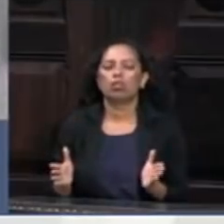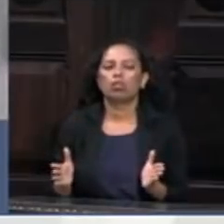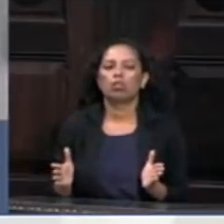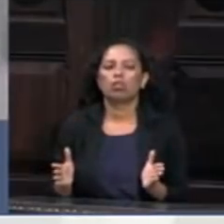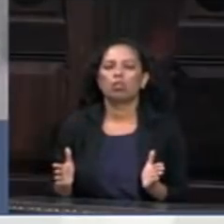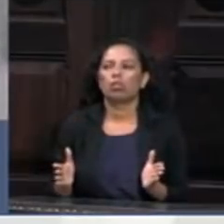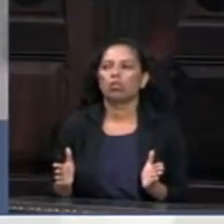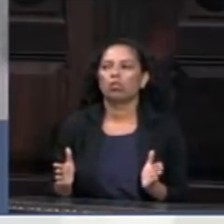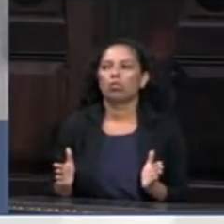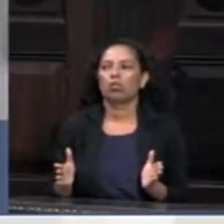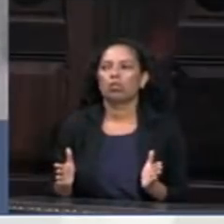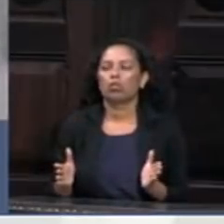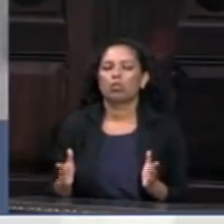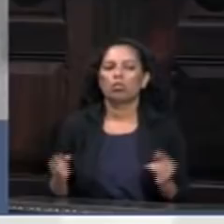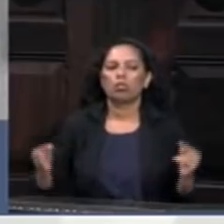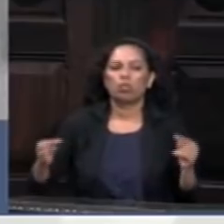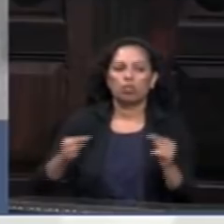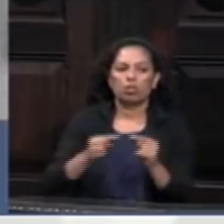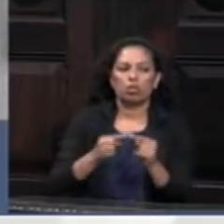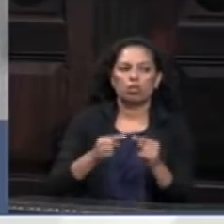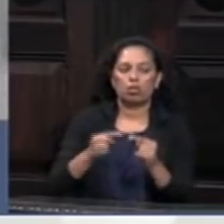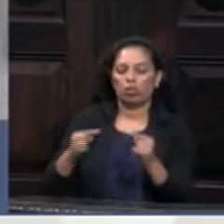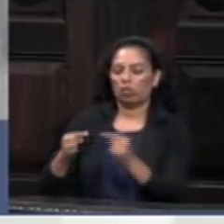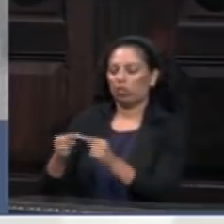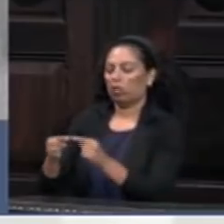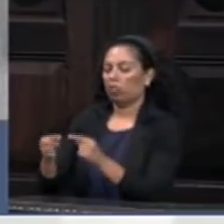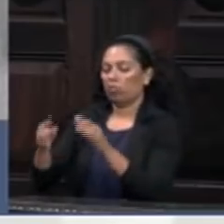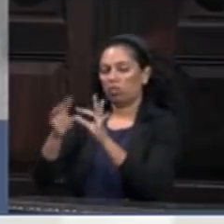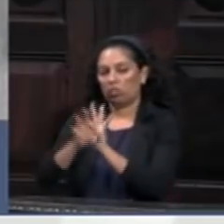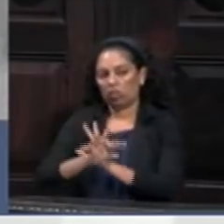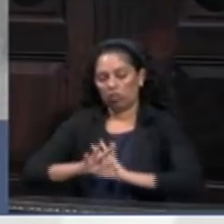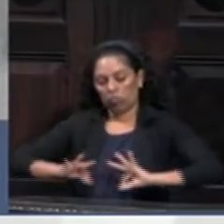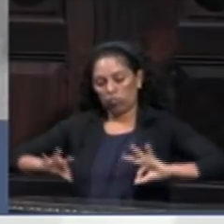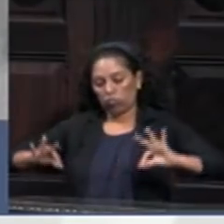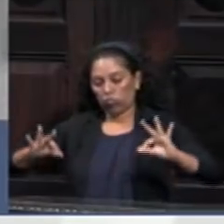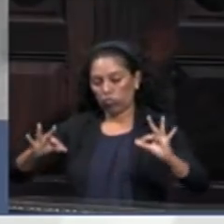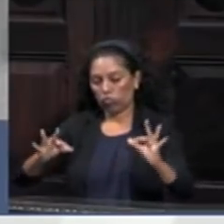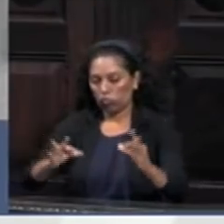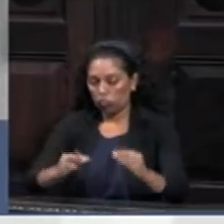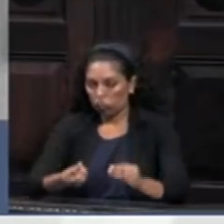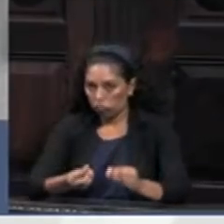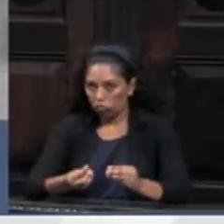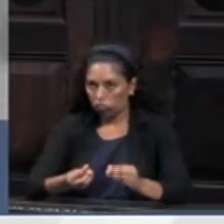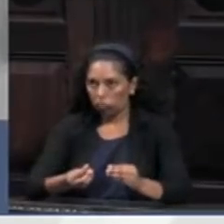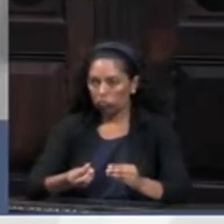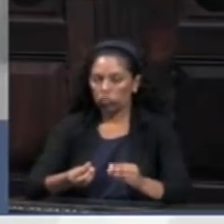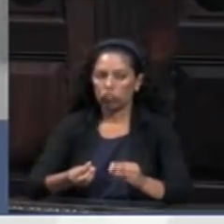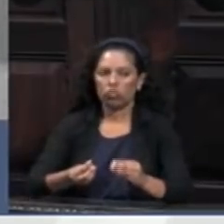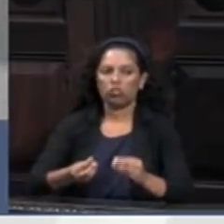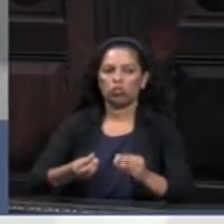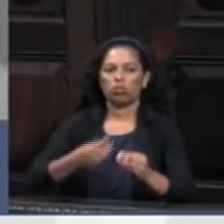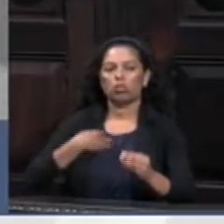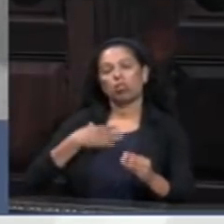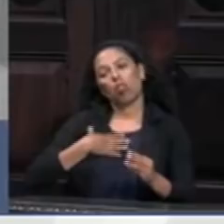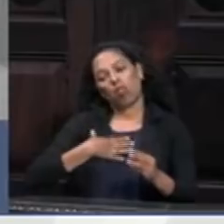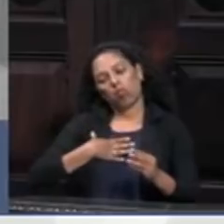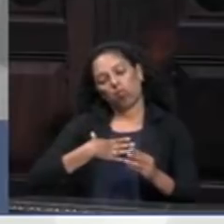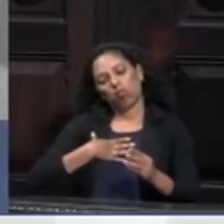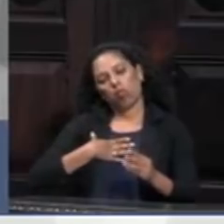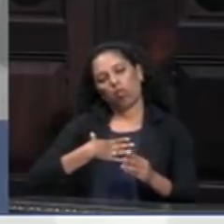e valer para todos, sem exceção, não sou eu que